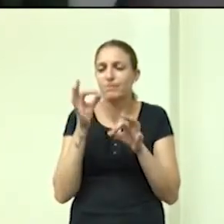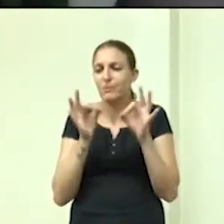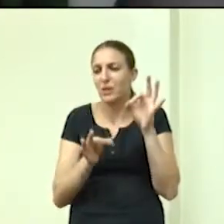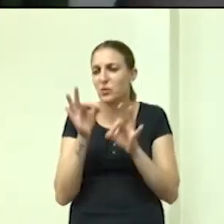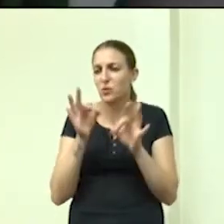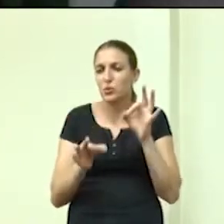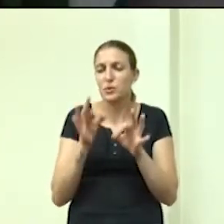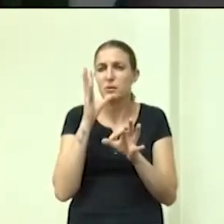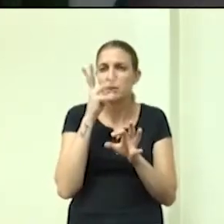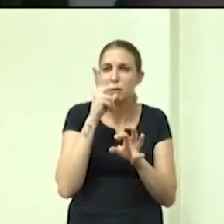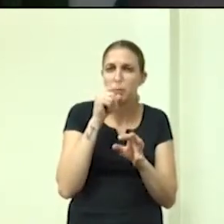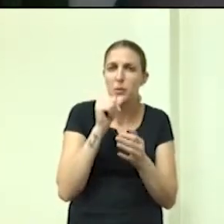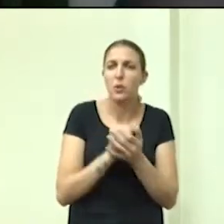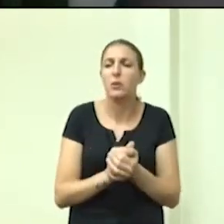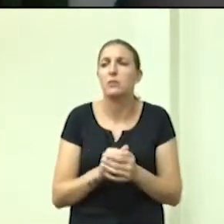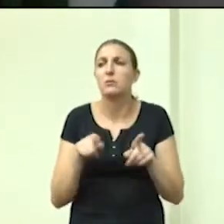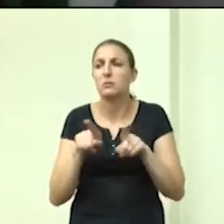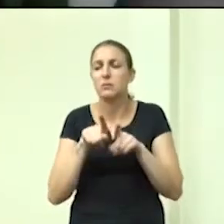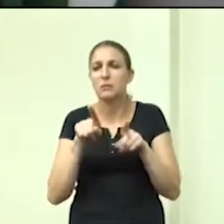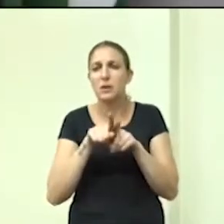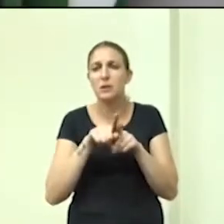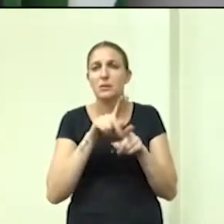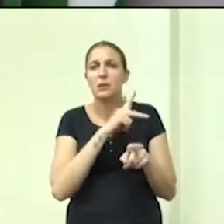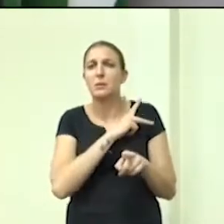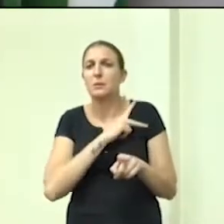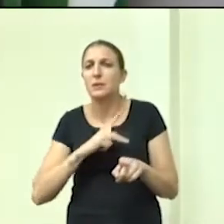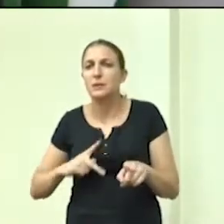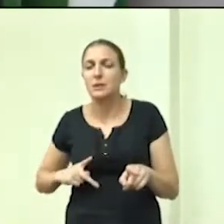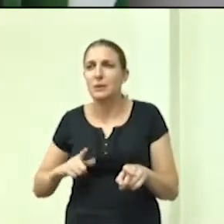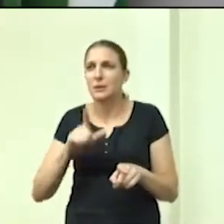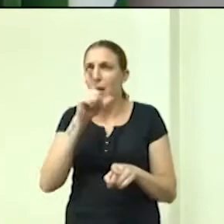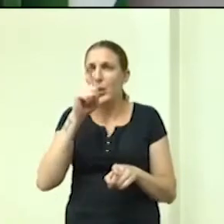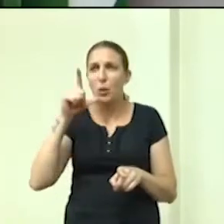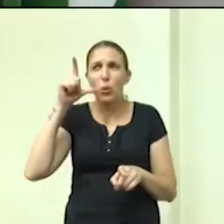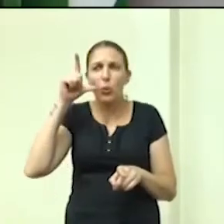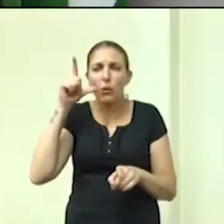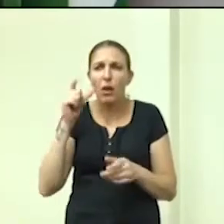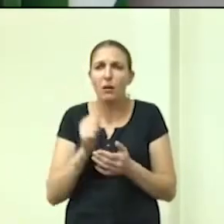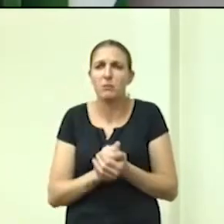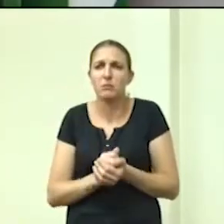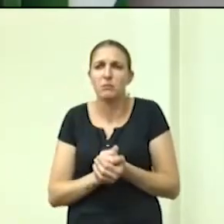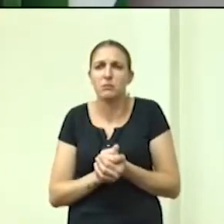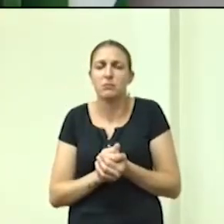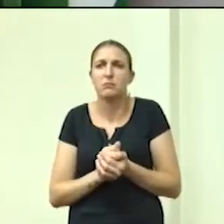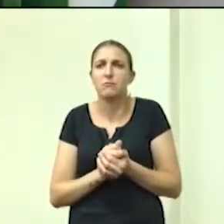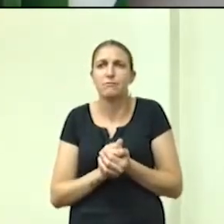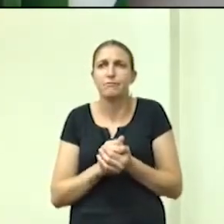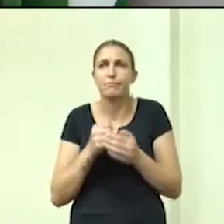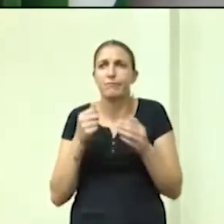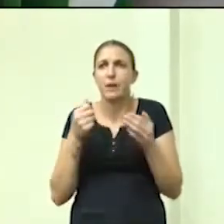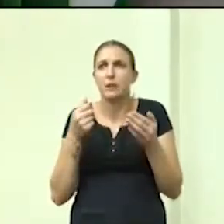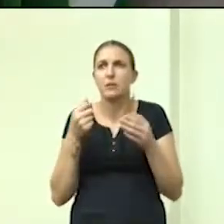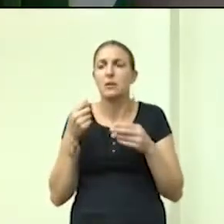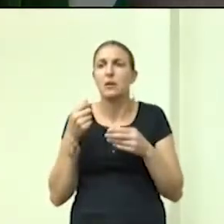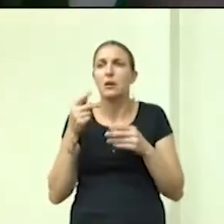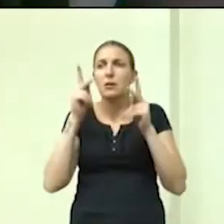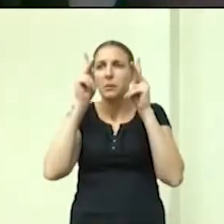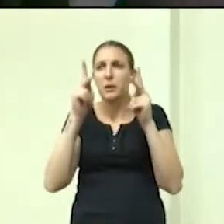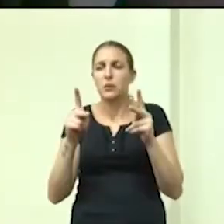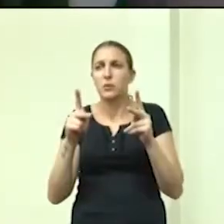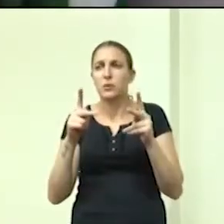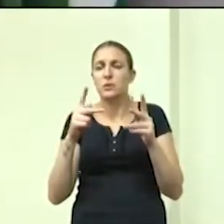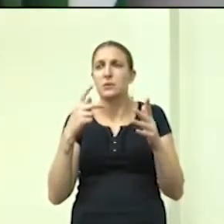muitos abobados, doentes da cabeça, fazendo vigia para uma pessoa que só fez o mal para a nossa cidade. E a gente vê uma questão como